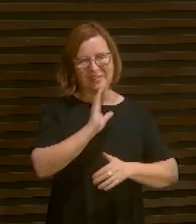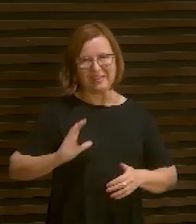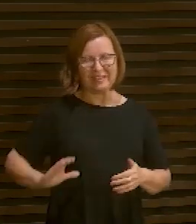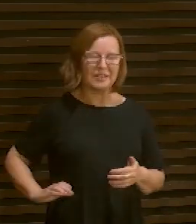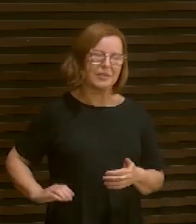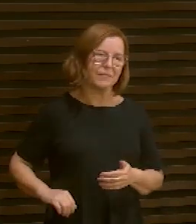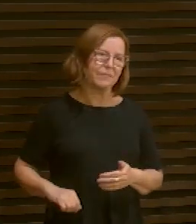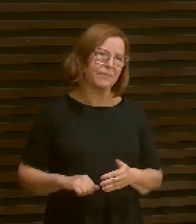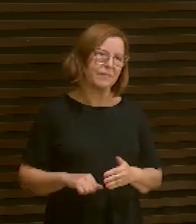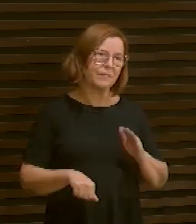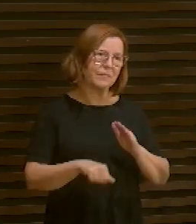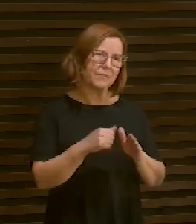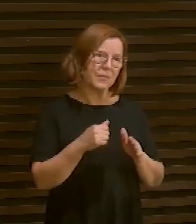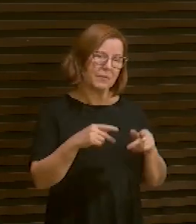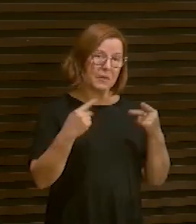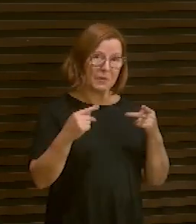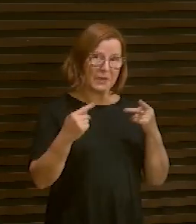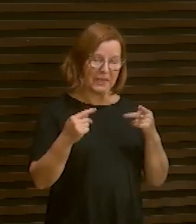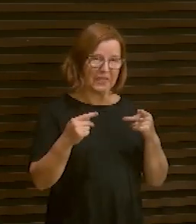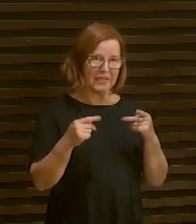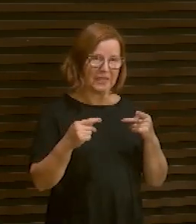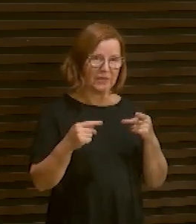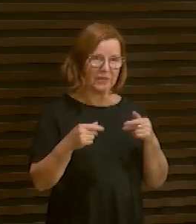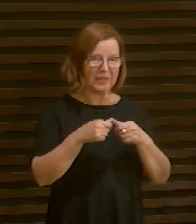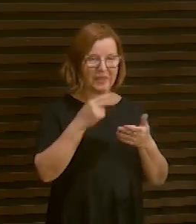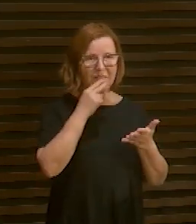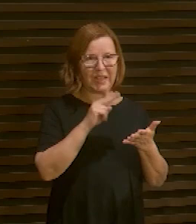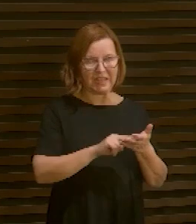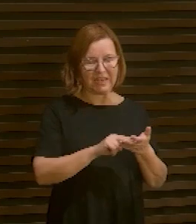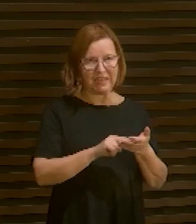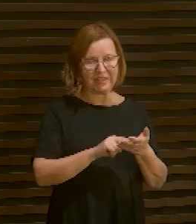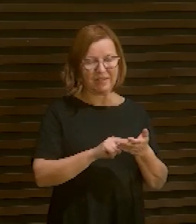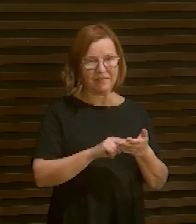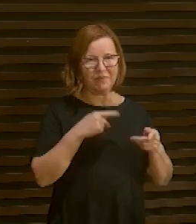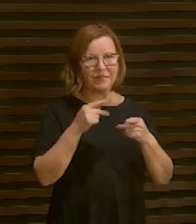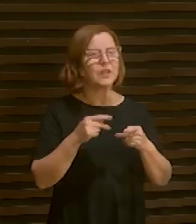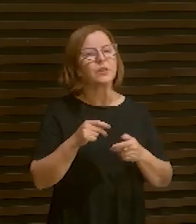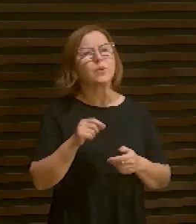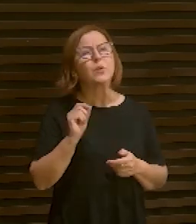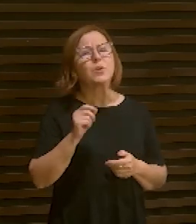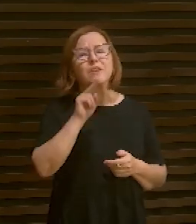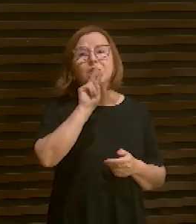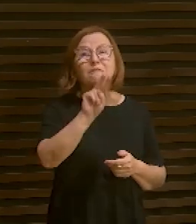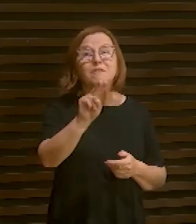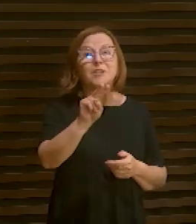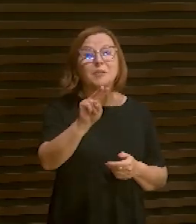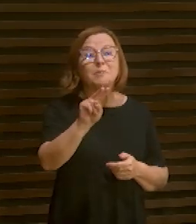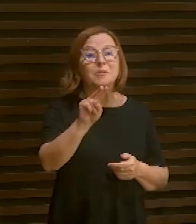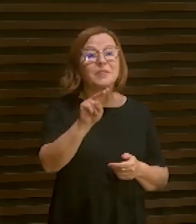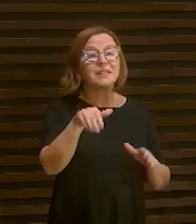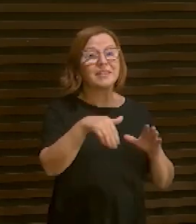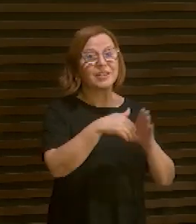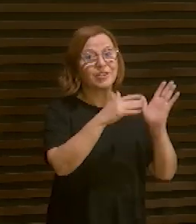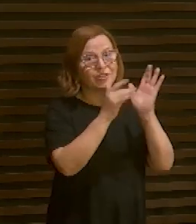Primeira mensagem que nós falamos sobre o que vemos em Jesus, nós procuramos enxergar algumas